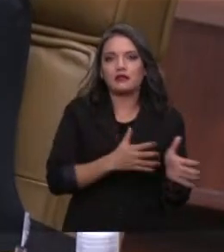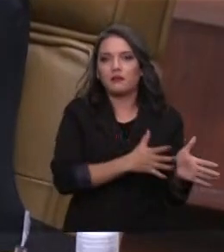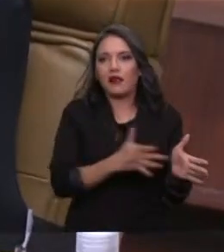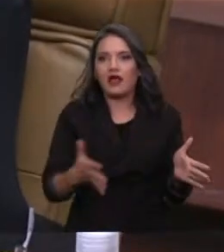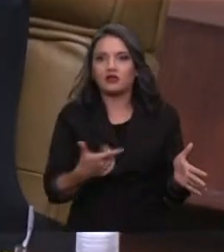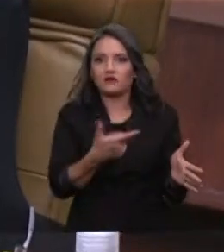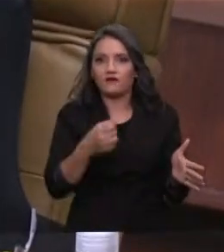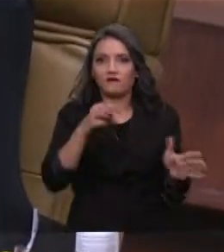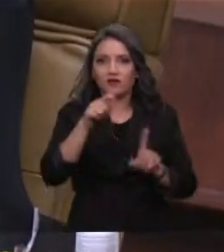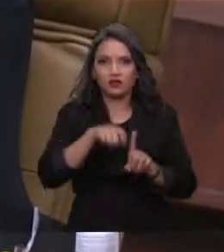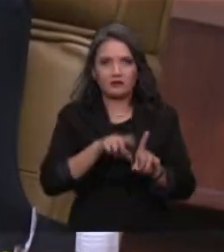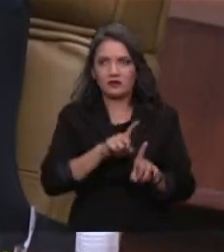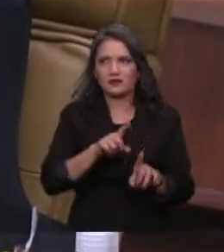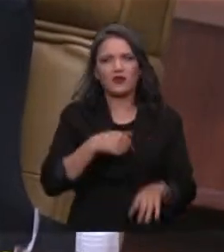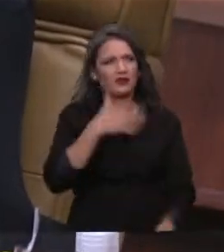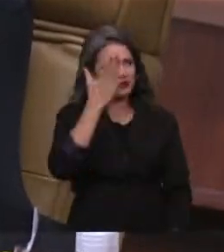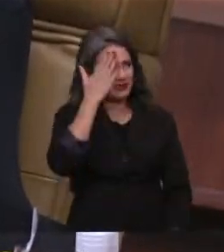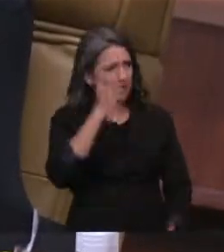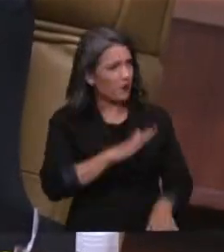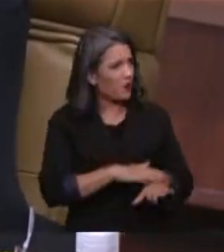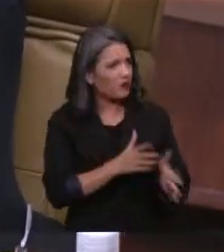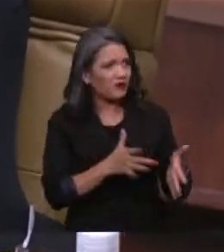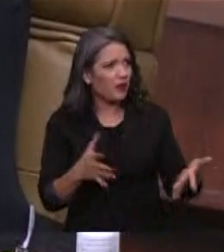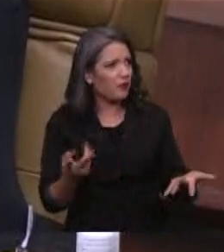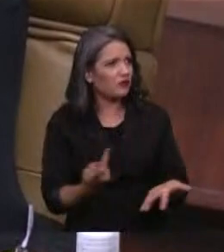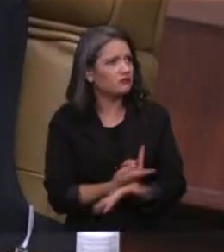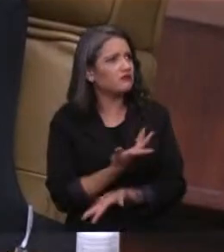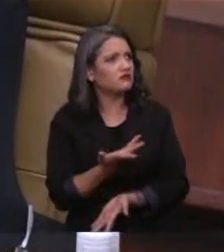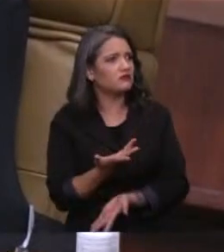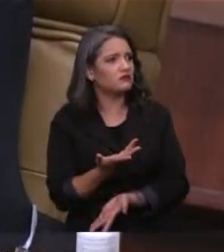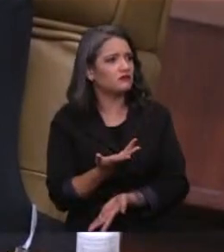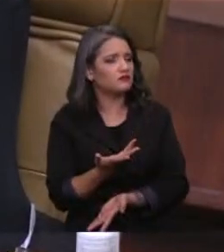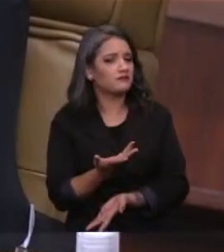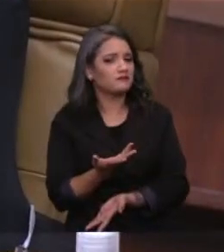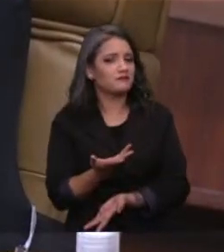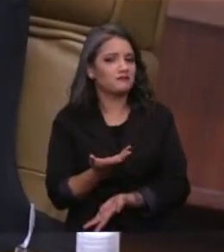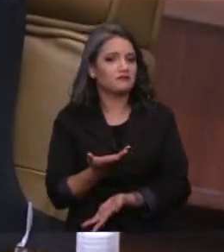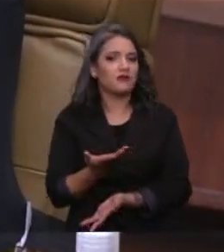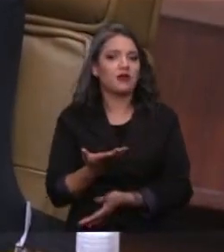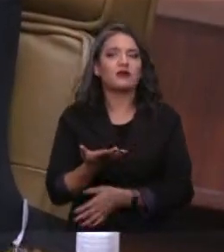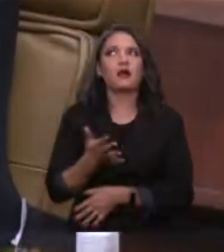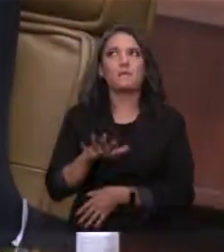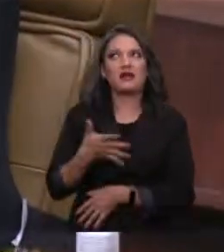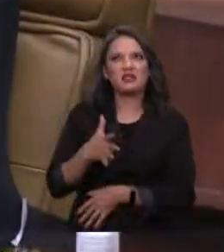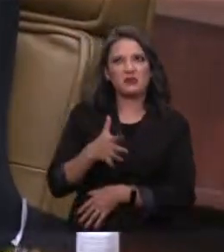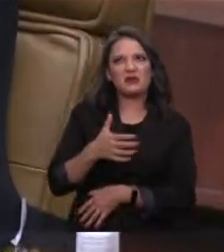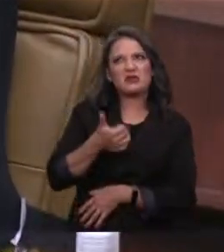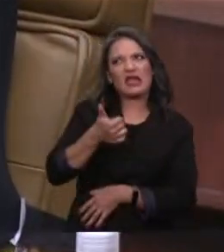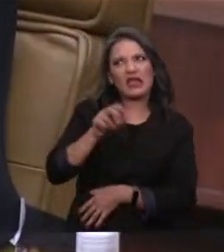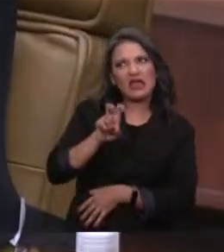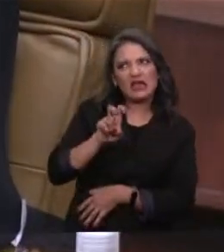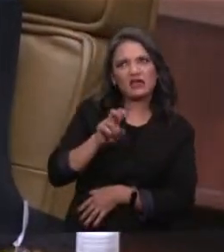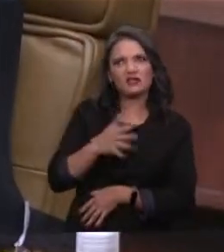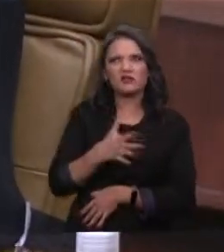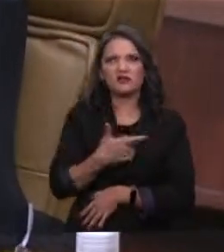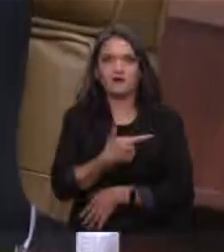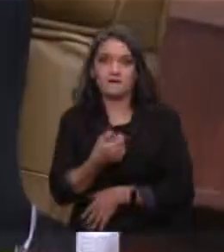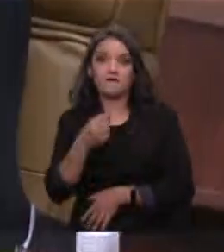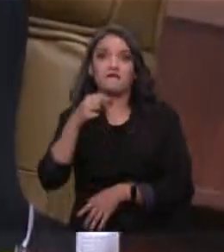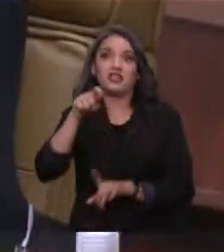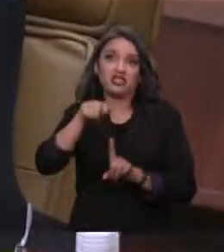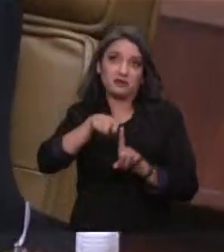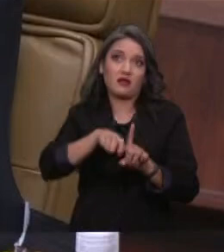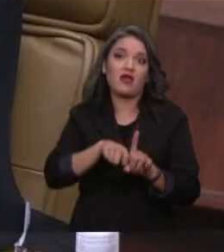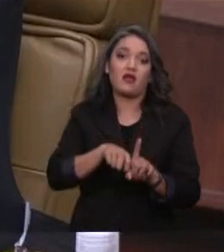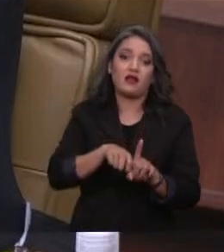senhor se recorda por quanto tempo isso ocorreu? Com certeza durante uns 15, 20 meses. Pode